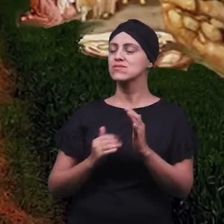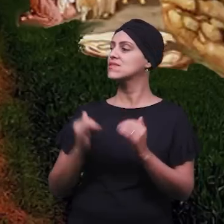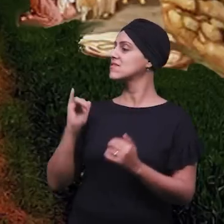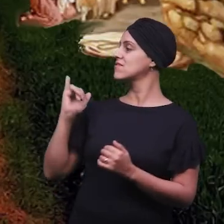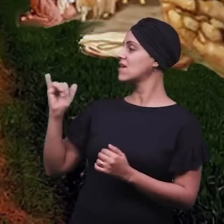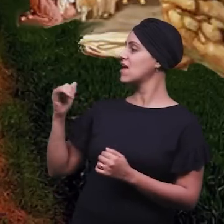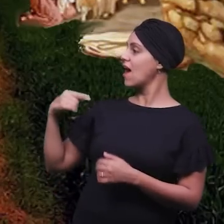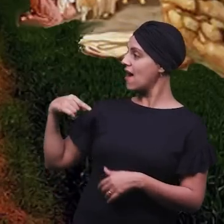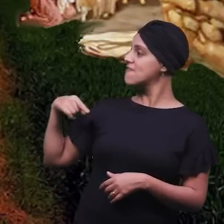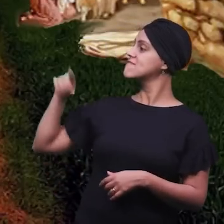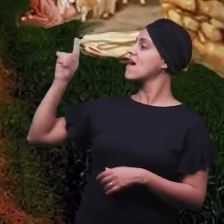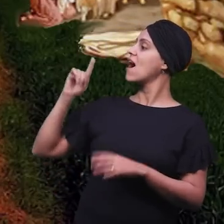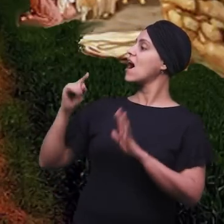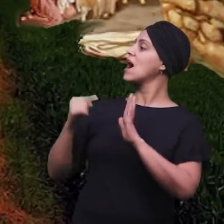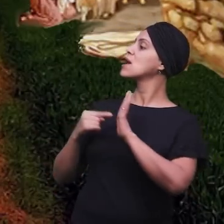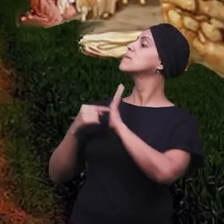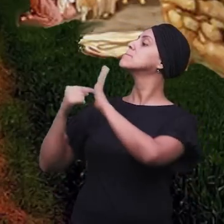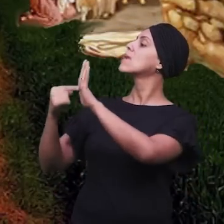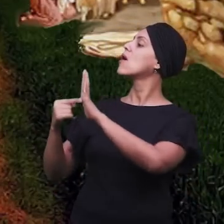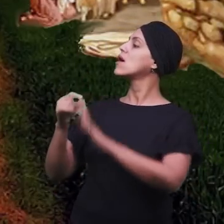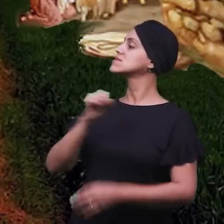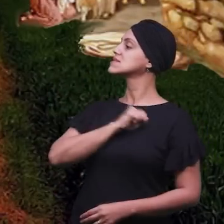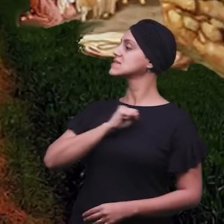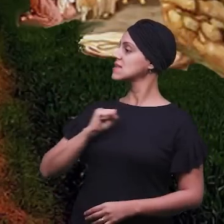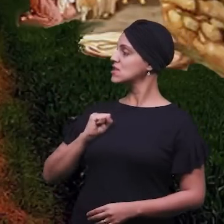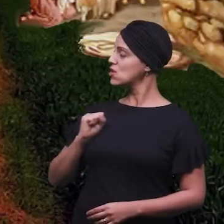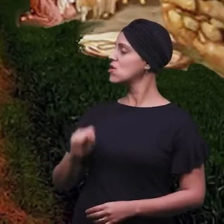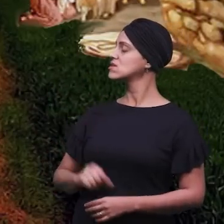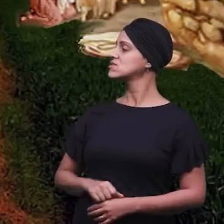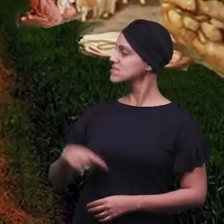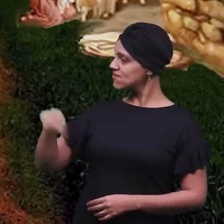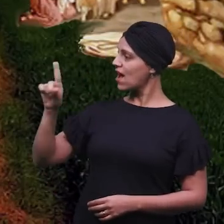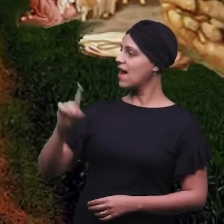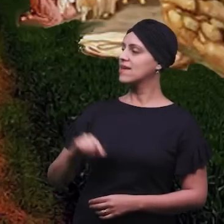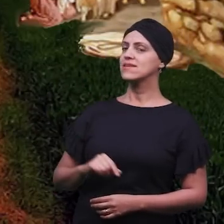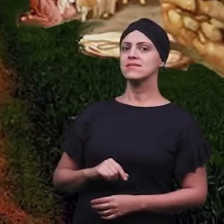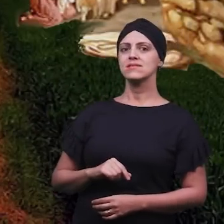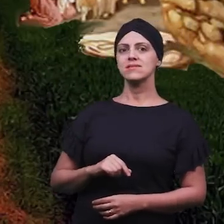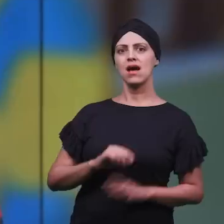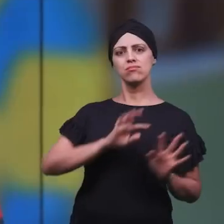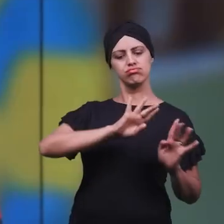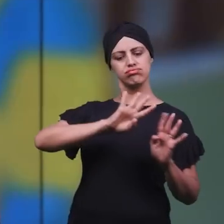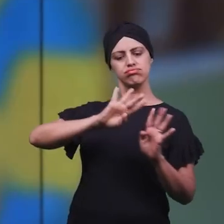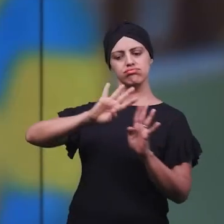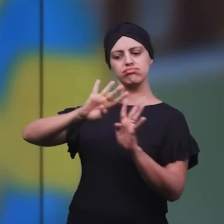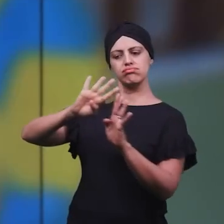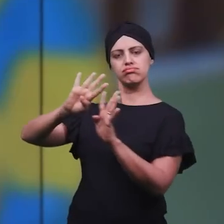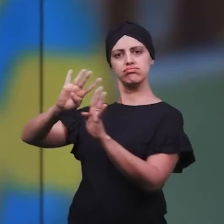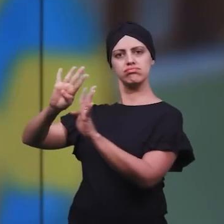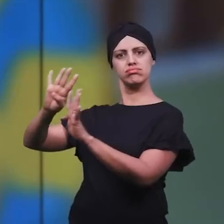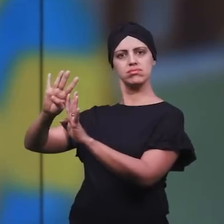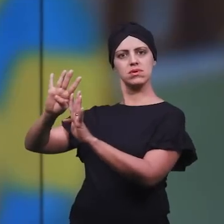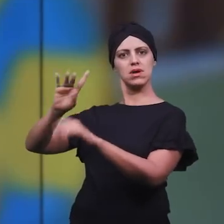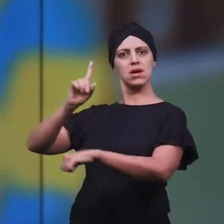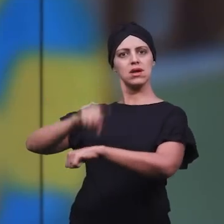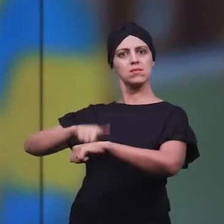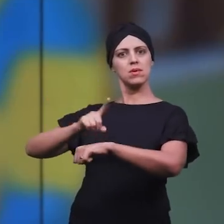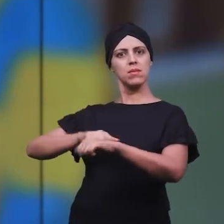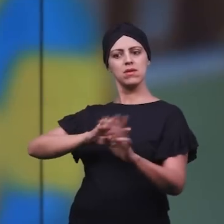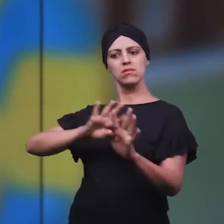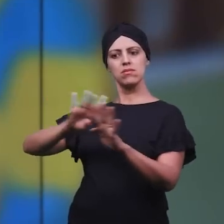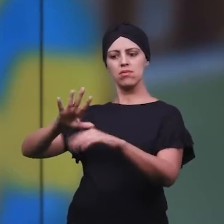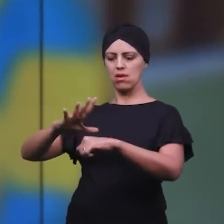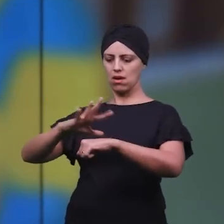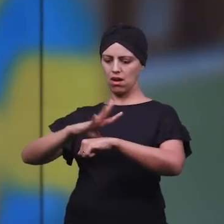disse: Ide e mostrai-vos aos sacerdotes. Eles obedeceram e quando iam pelo caminho,